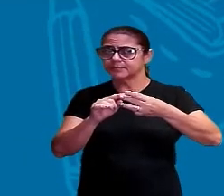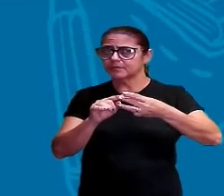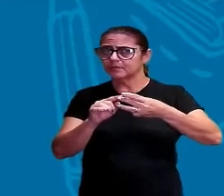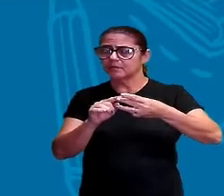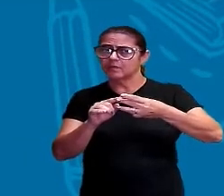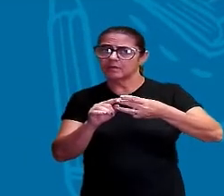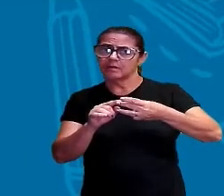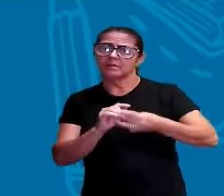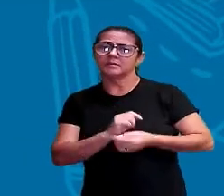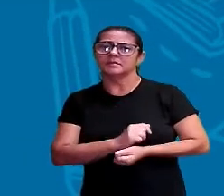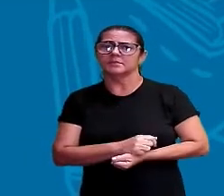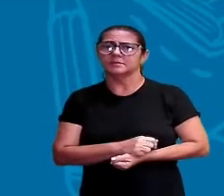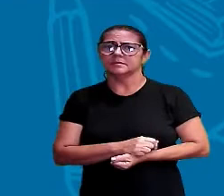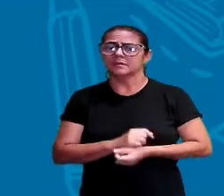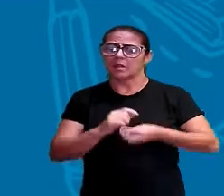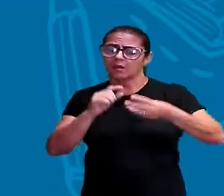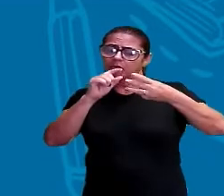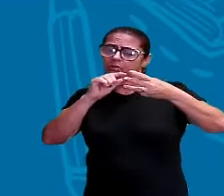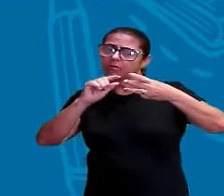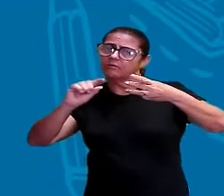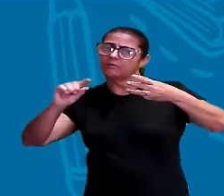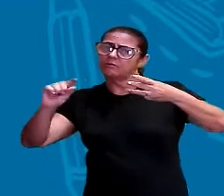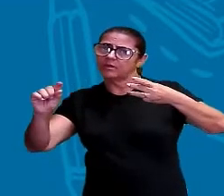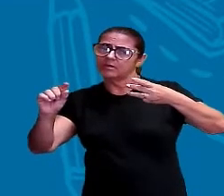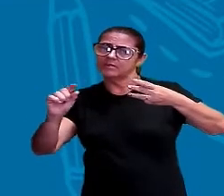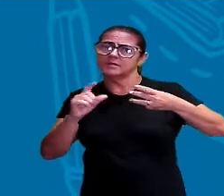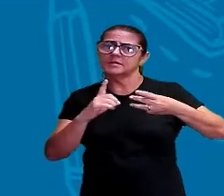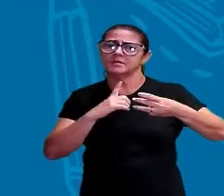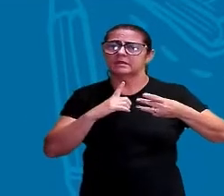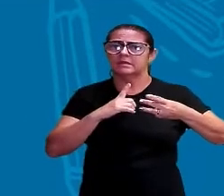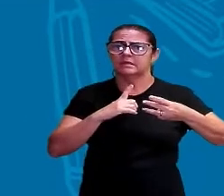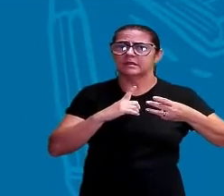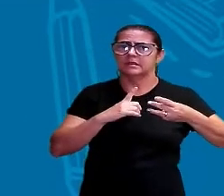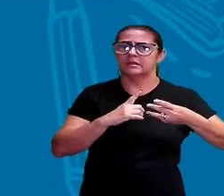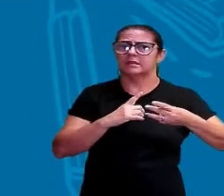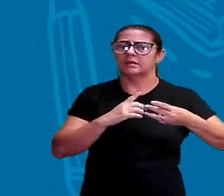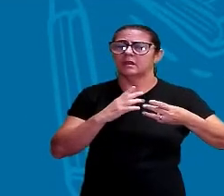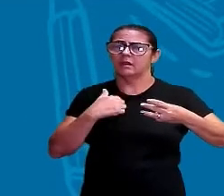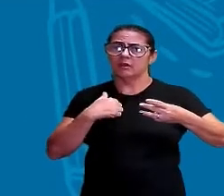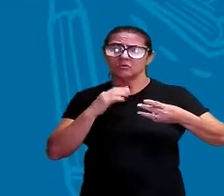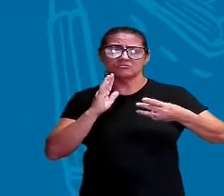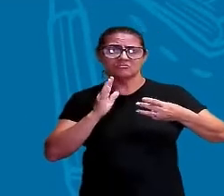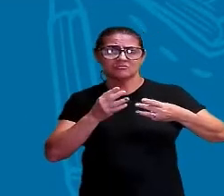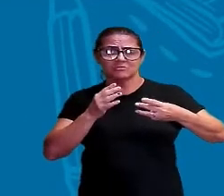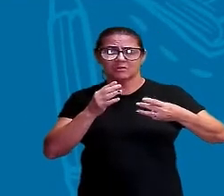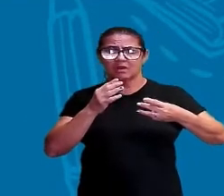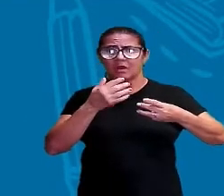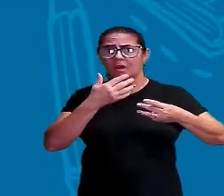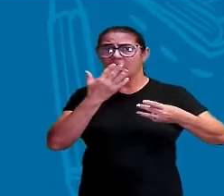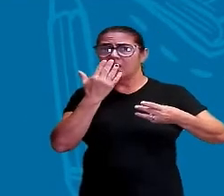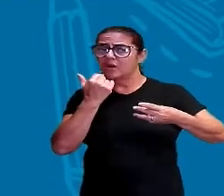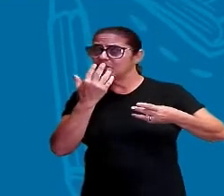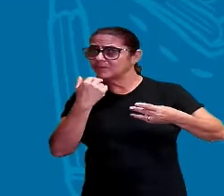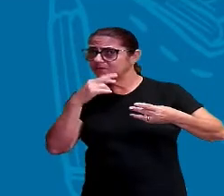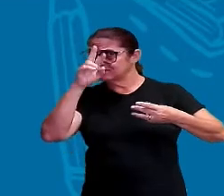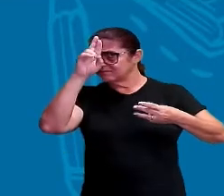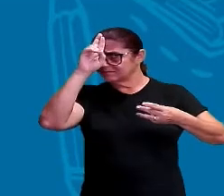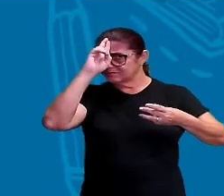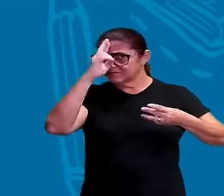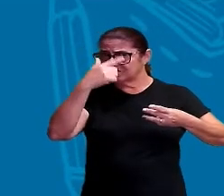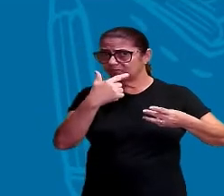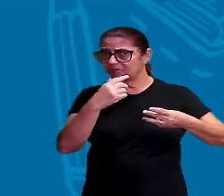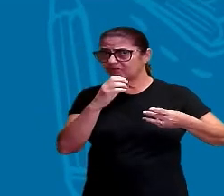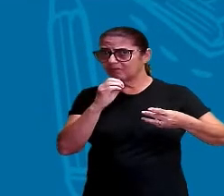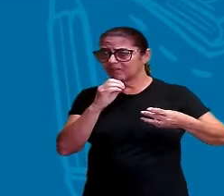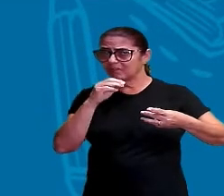refeições, I had lunch 20 years ago. Eu almocei há 20 minutos.